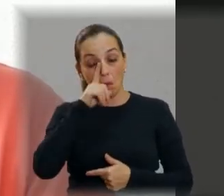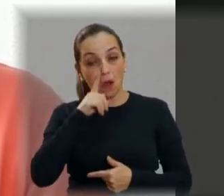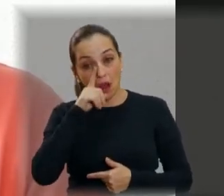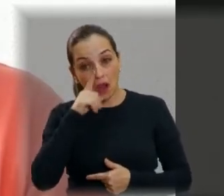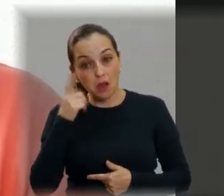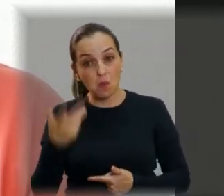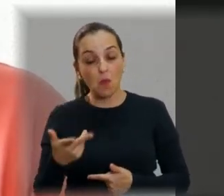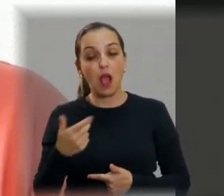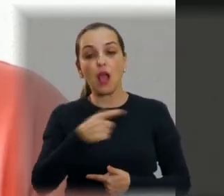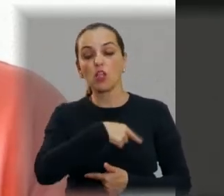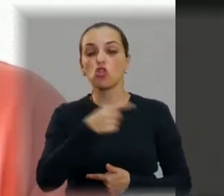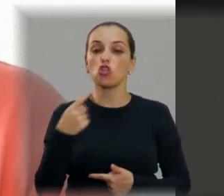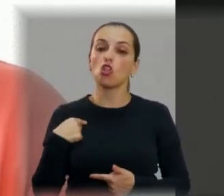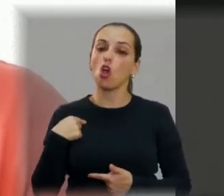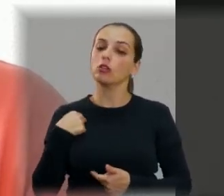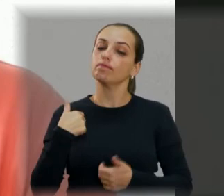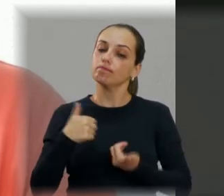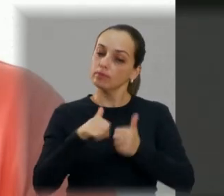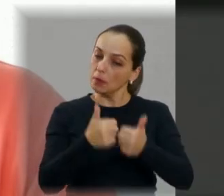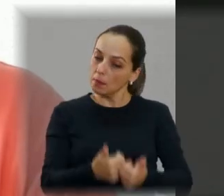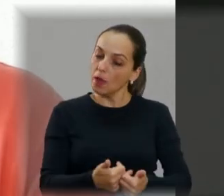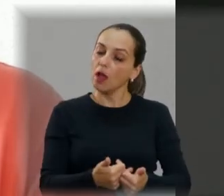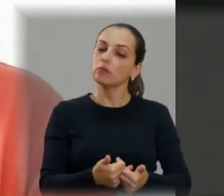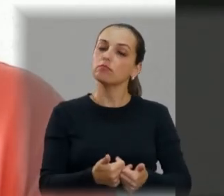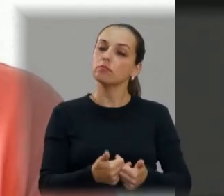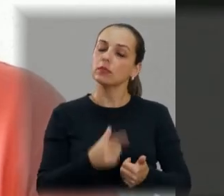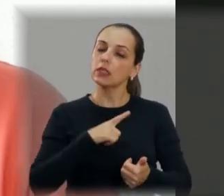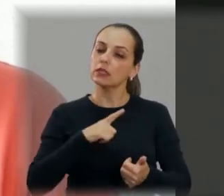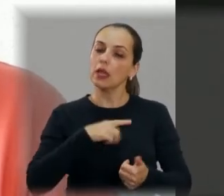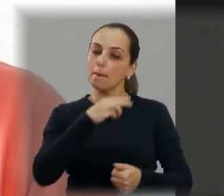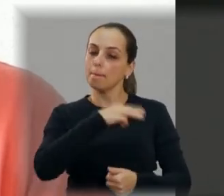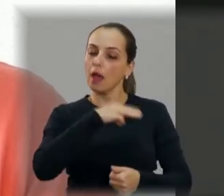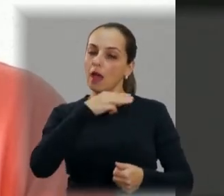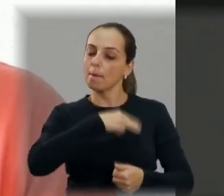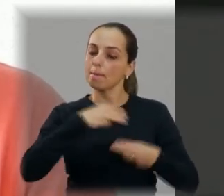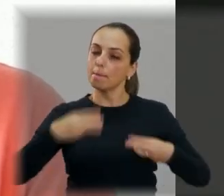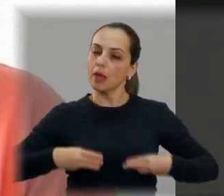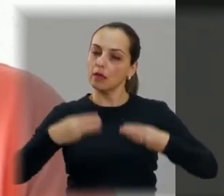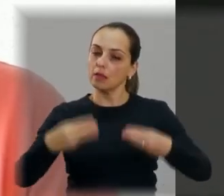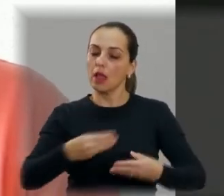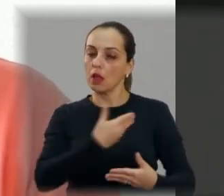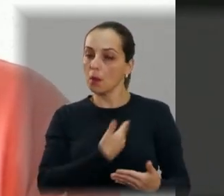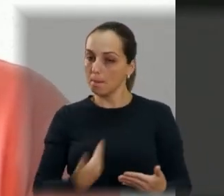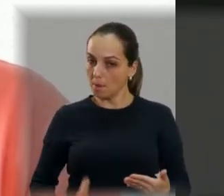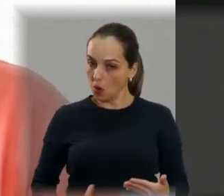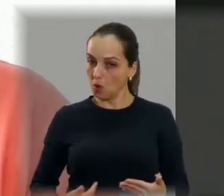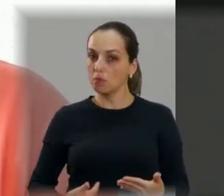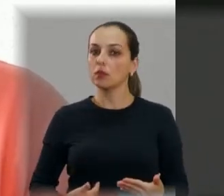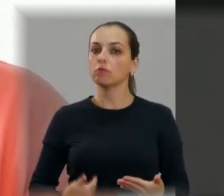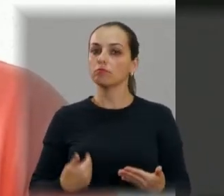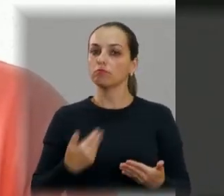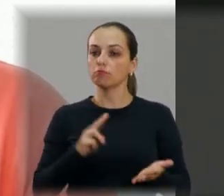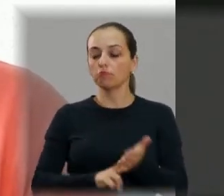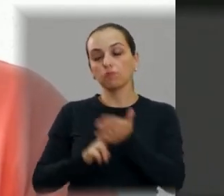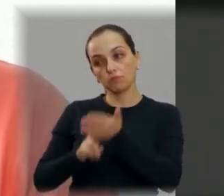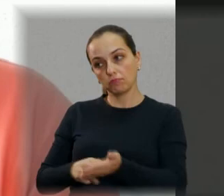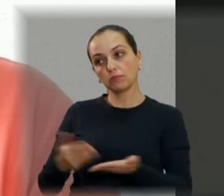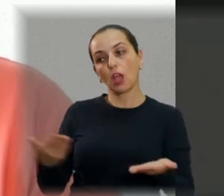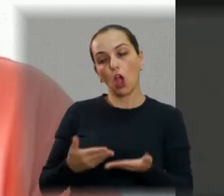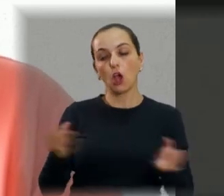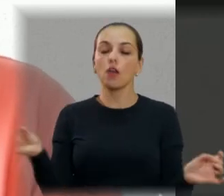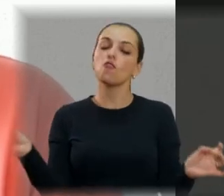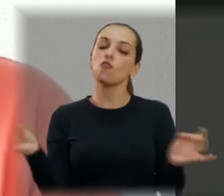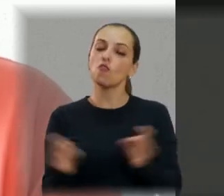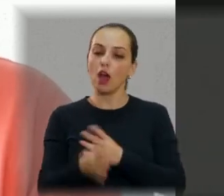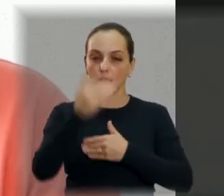gabinete pretende encaminhar para o Ministério Público para a gente ter uma atuação bem difusiva nesse sentido. Por agora é a minha participação.